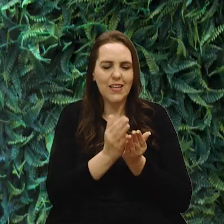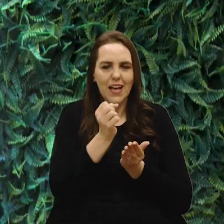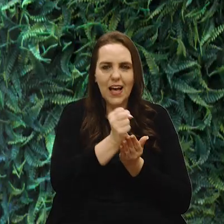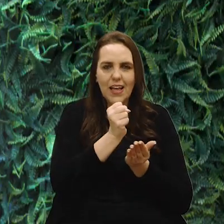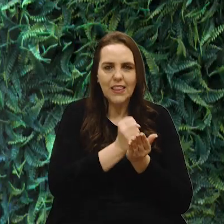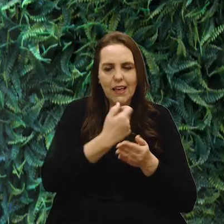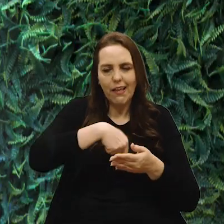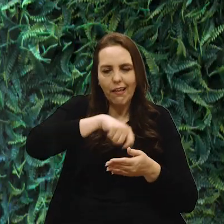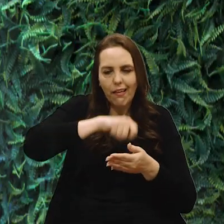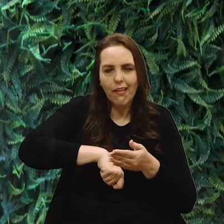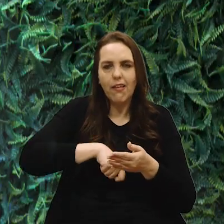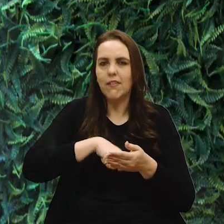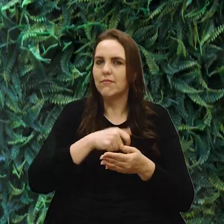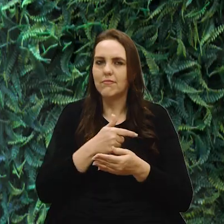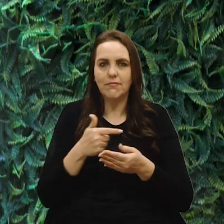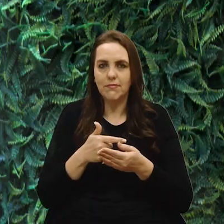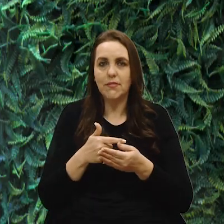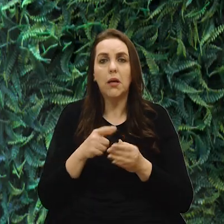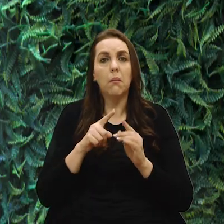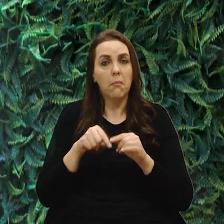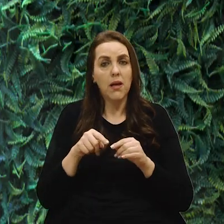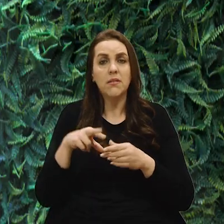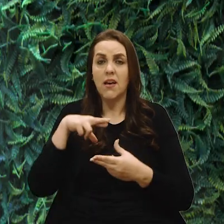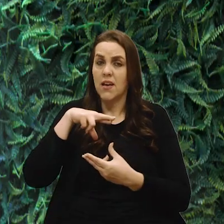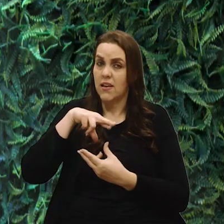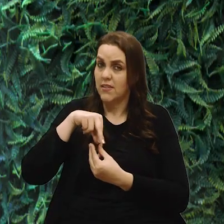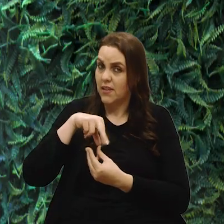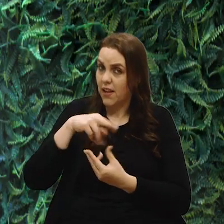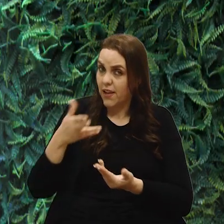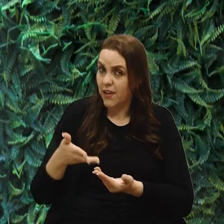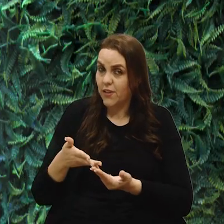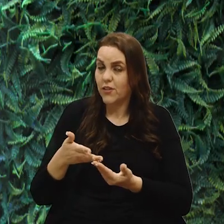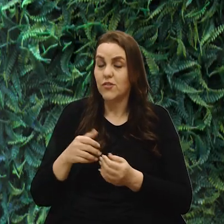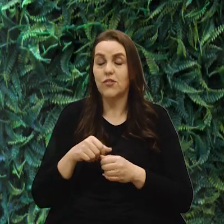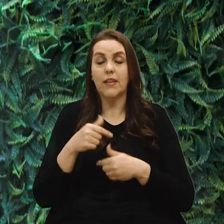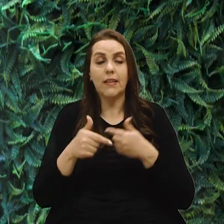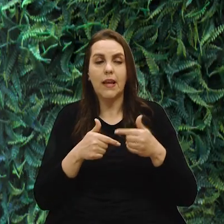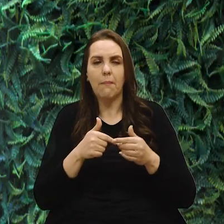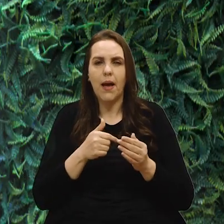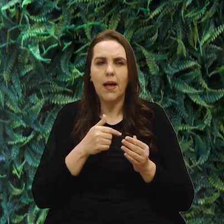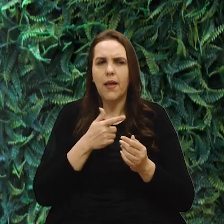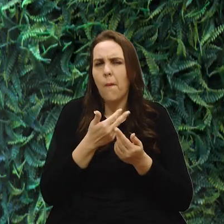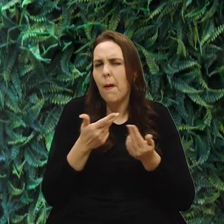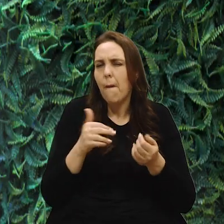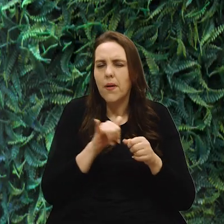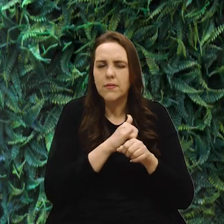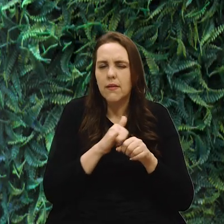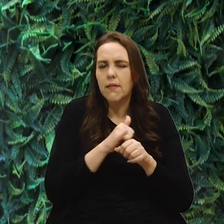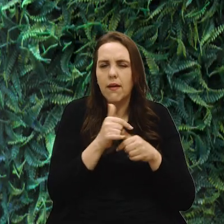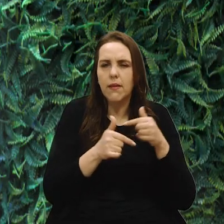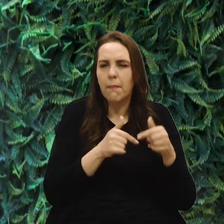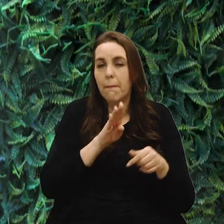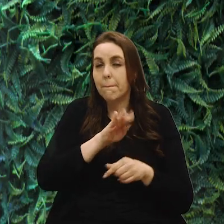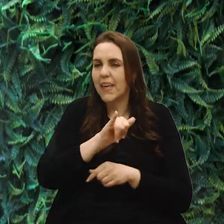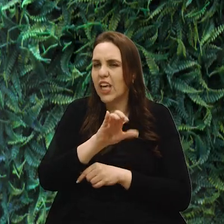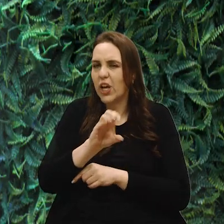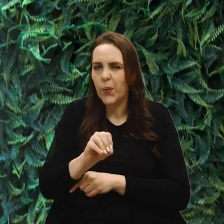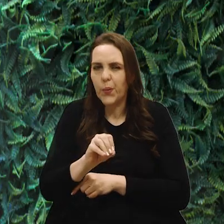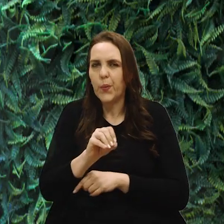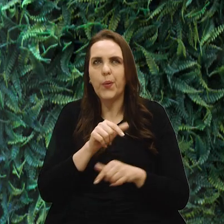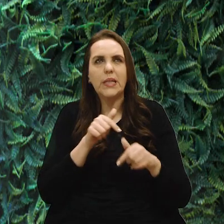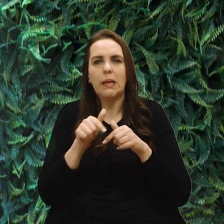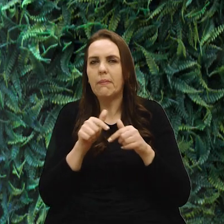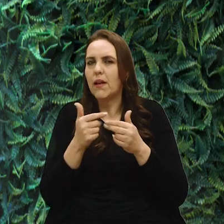carteira assinada e tal. Mas ela recicla, ela faz bico, ela